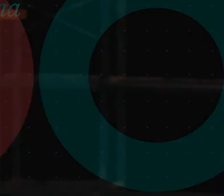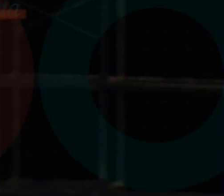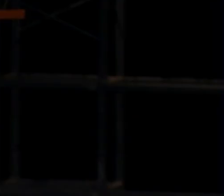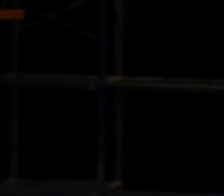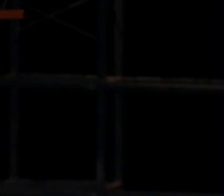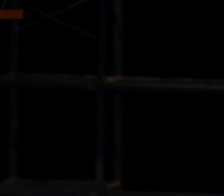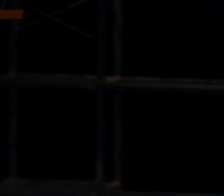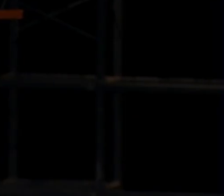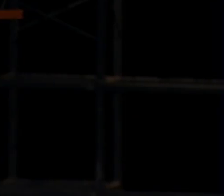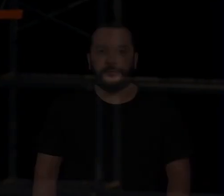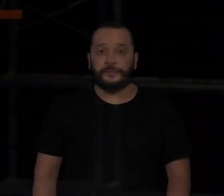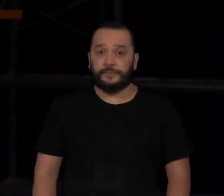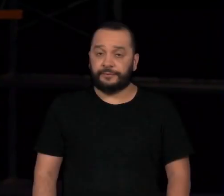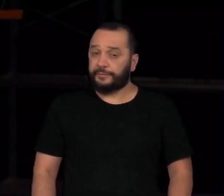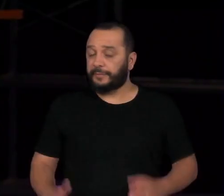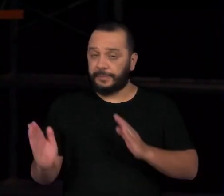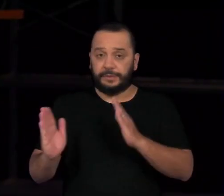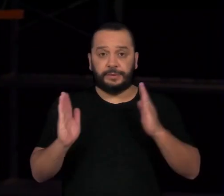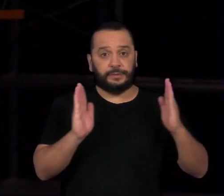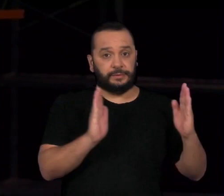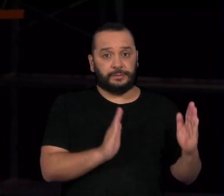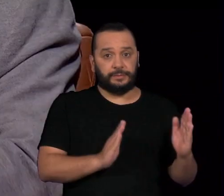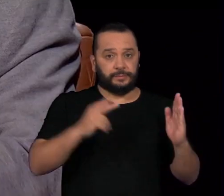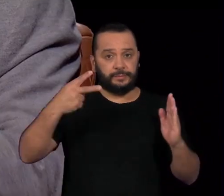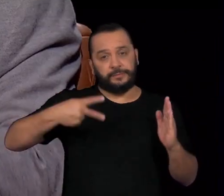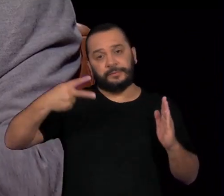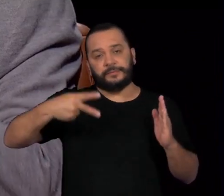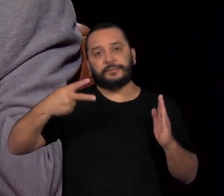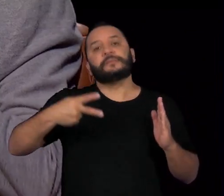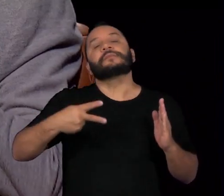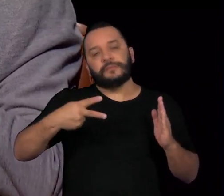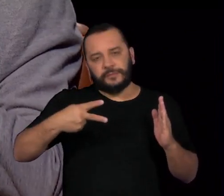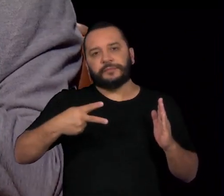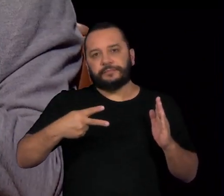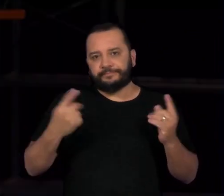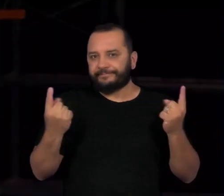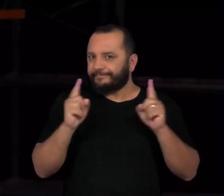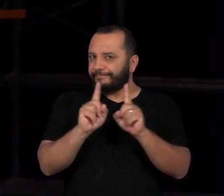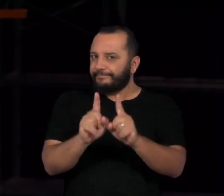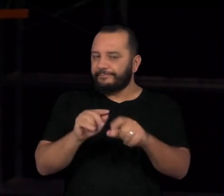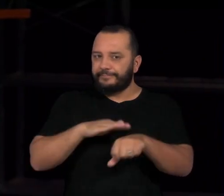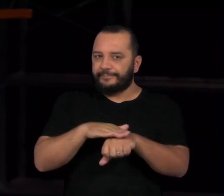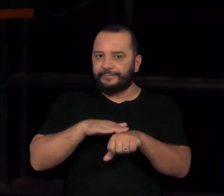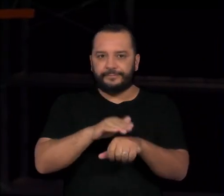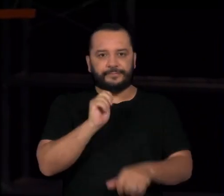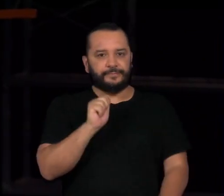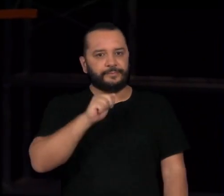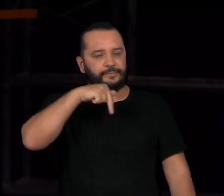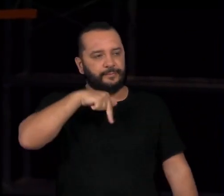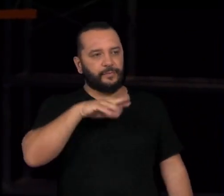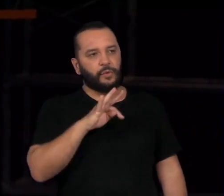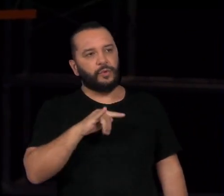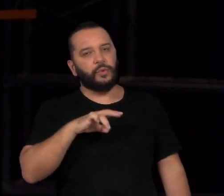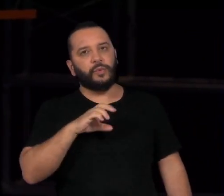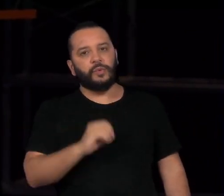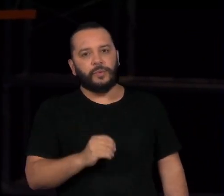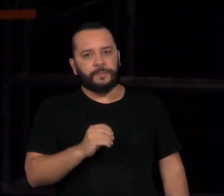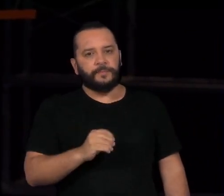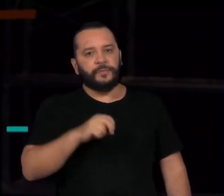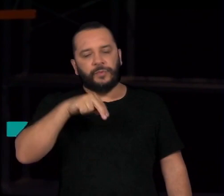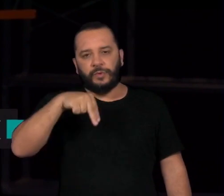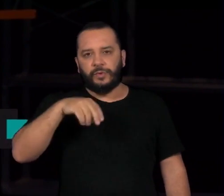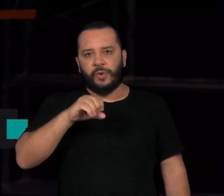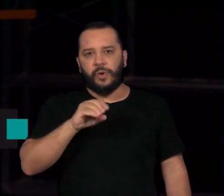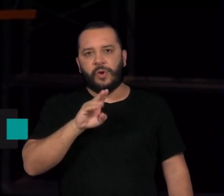Persona segundo bloco do Persona hoje conversando com Antônio Nóbrega Nóbrega numa certa altura você deixa o